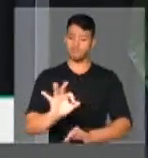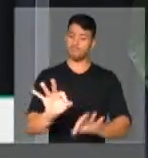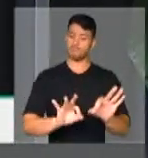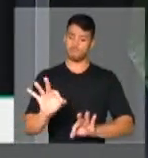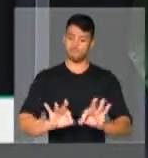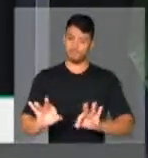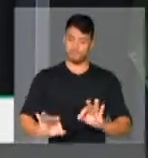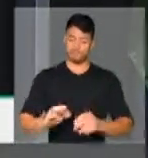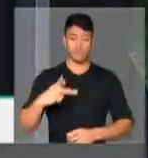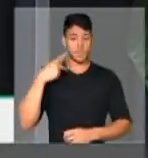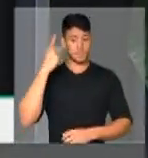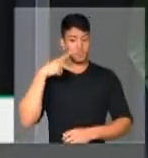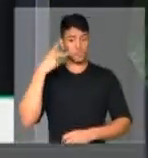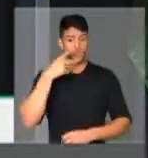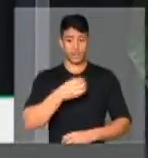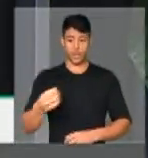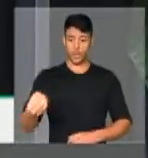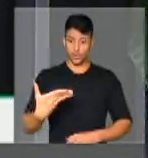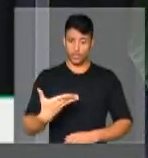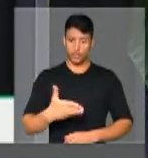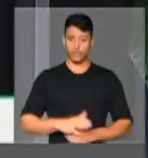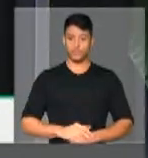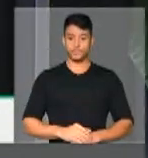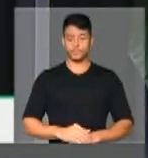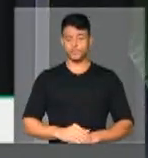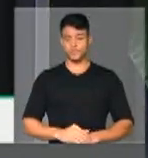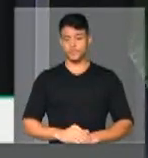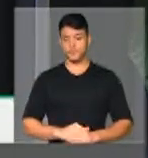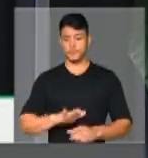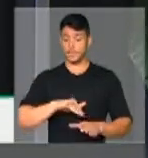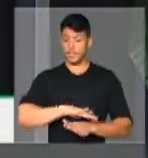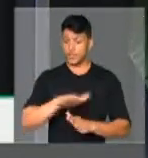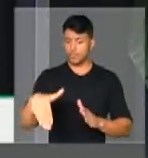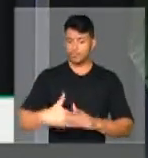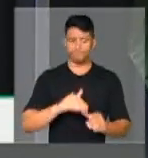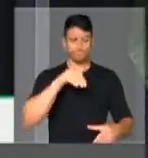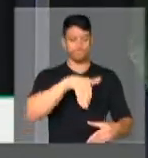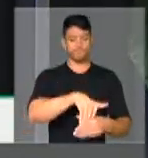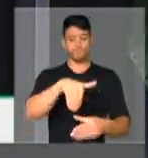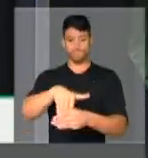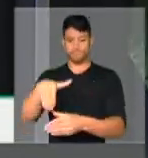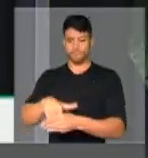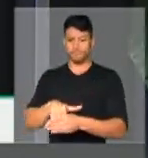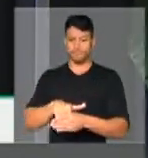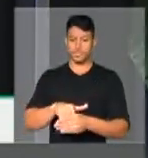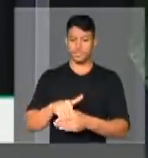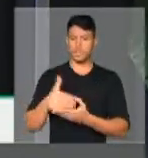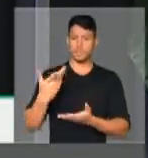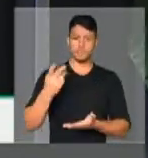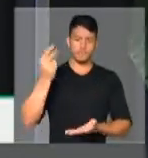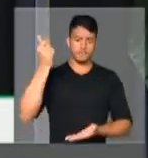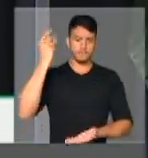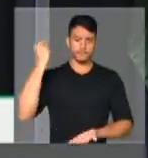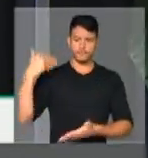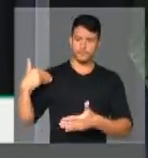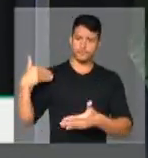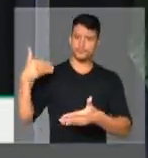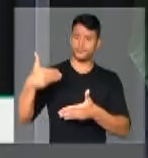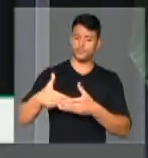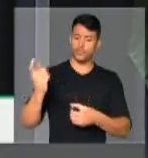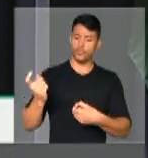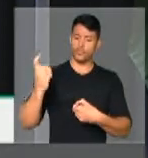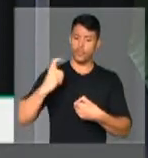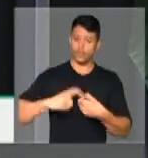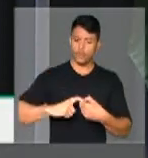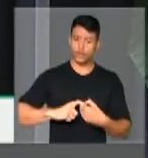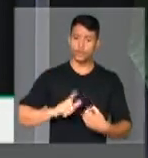político nacional que emergiu das urnas. Todas as eleições no Brasil, desde a recuperação das